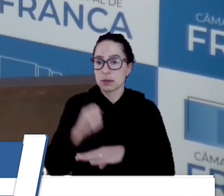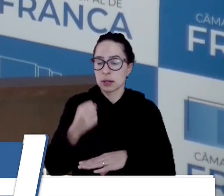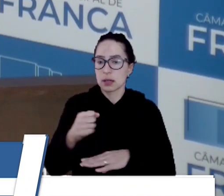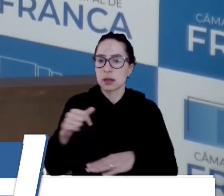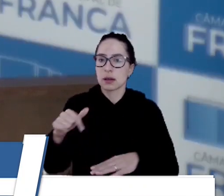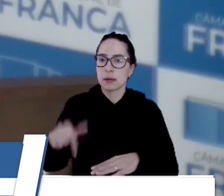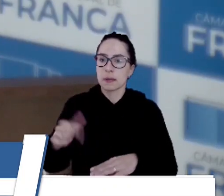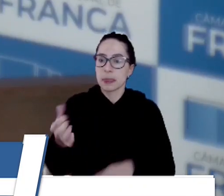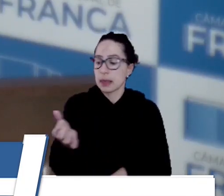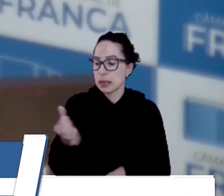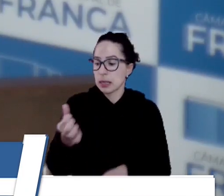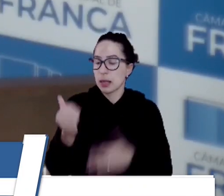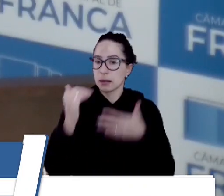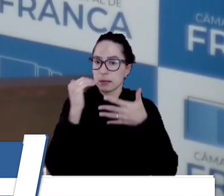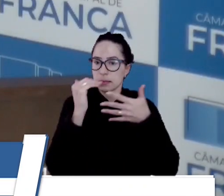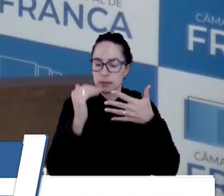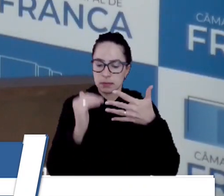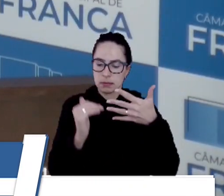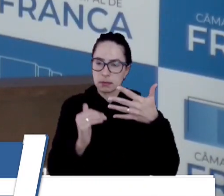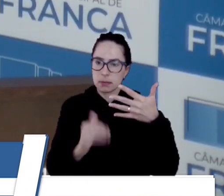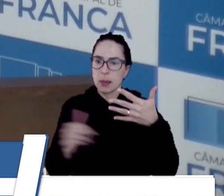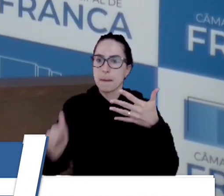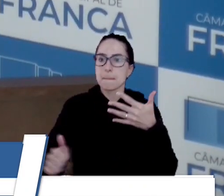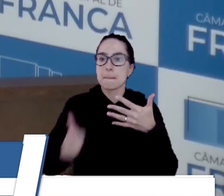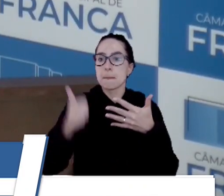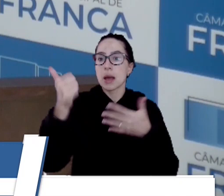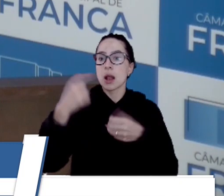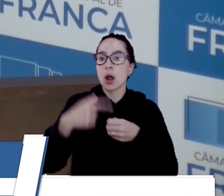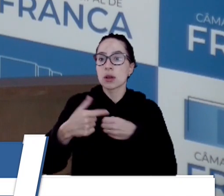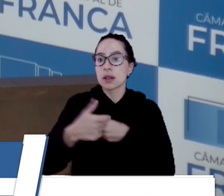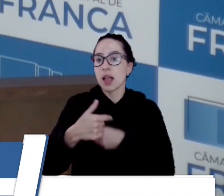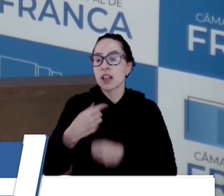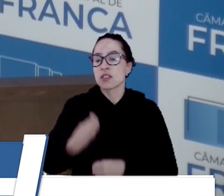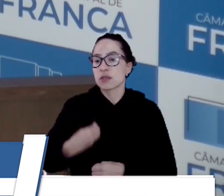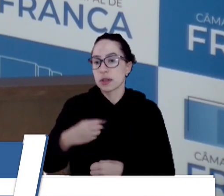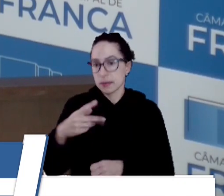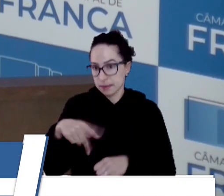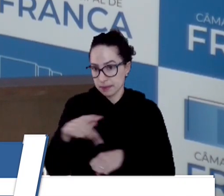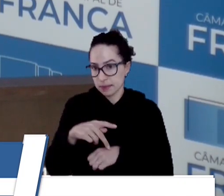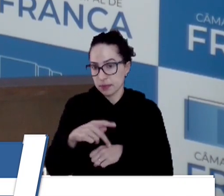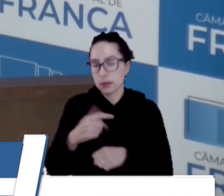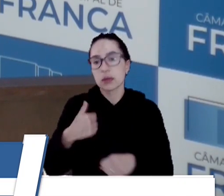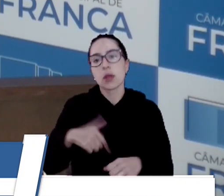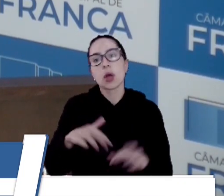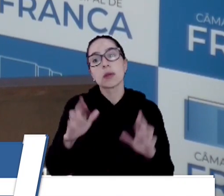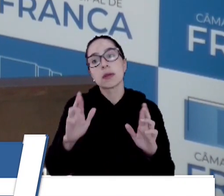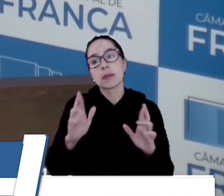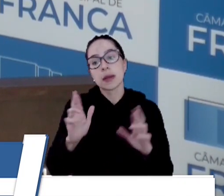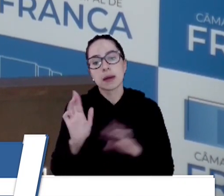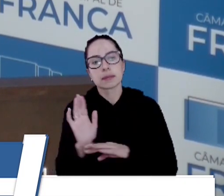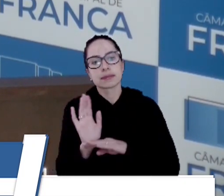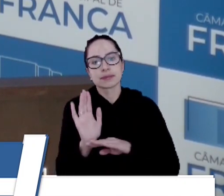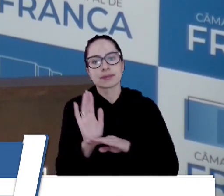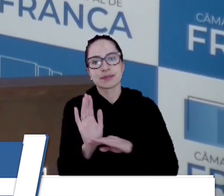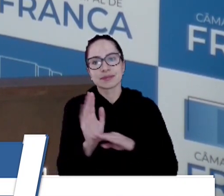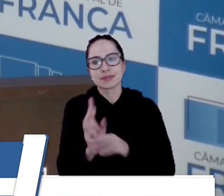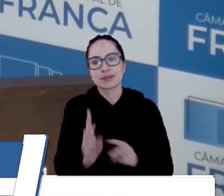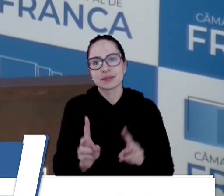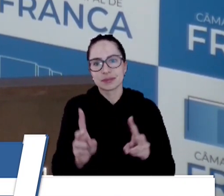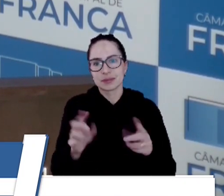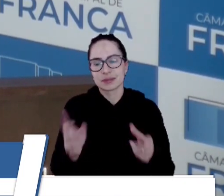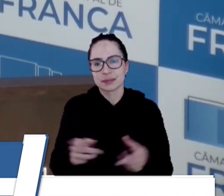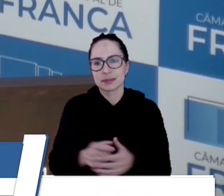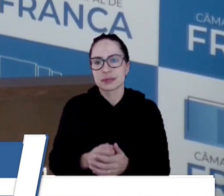6º lugar no ranking de melhor cidade para se viver no país. Esperamos continuar contribuindo para que essa posição se mantenha.